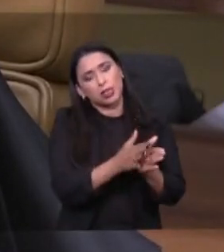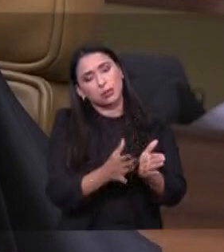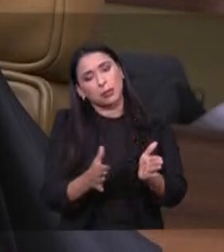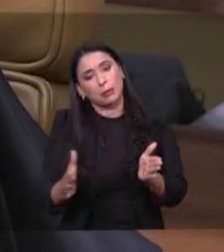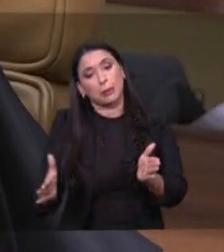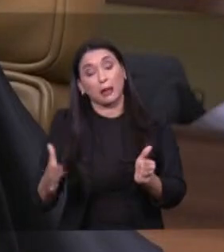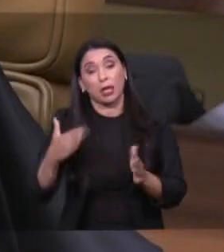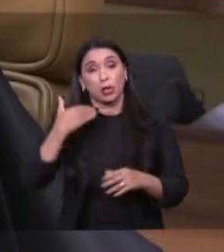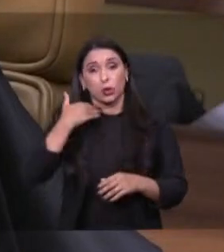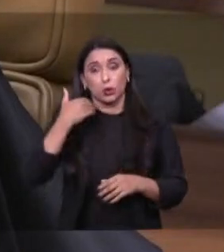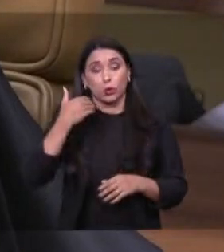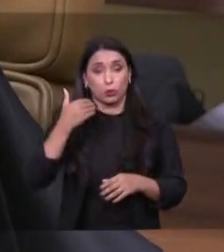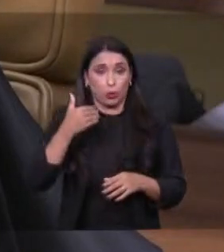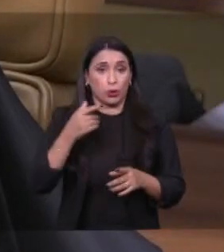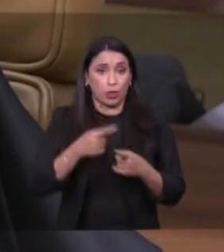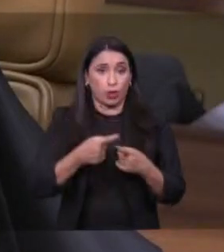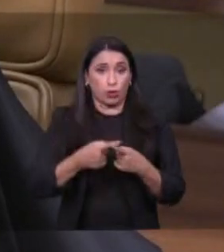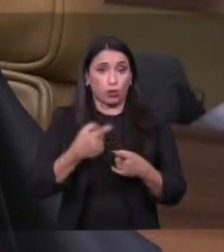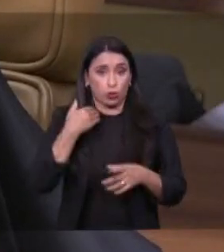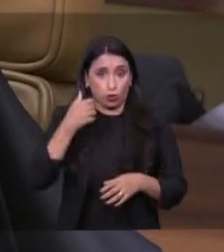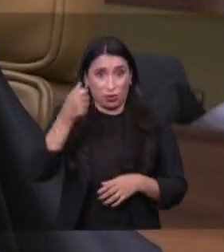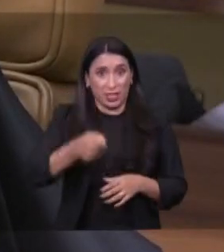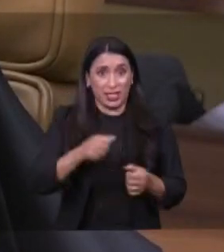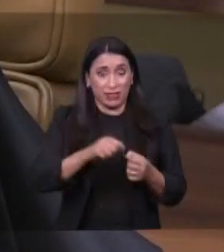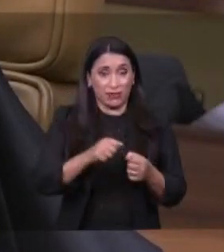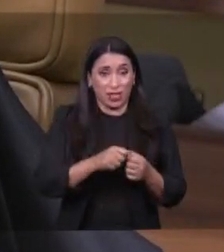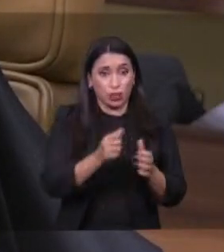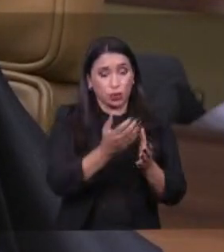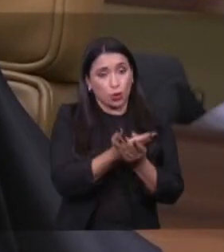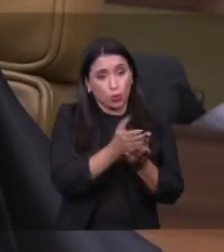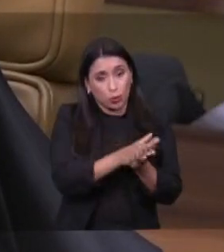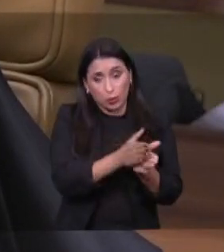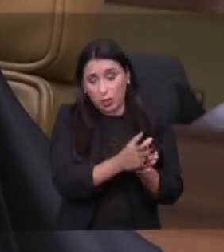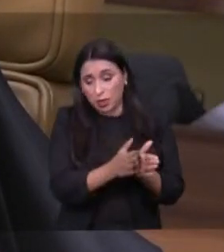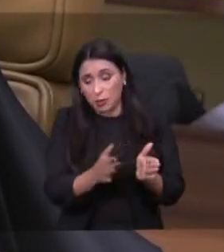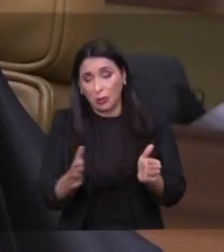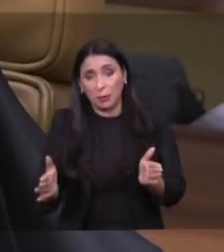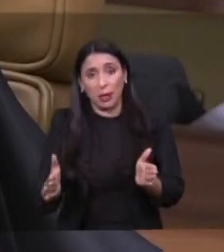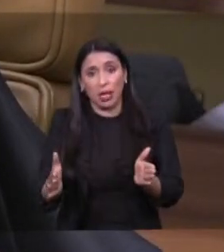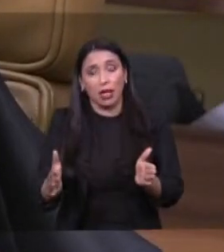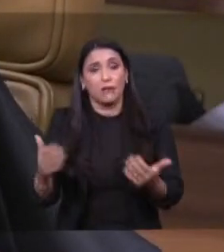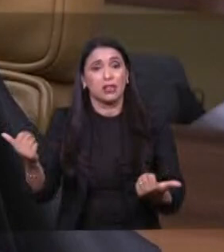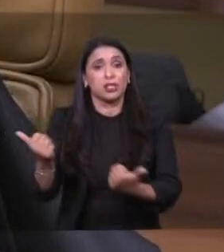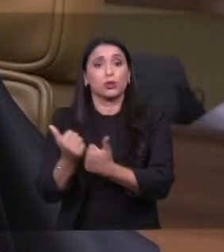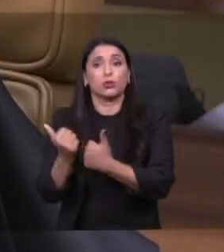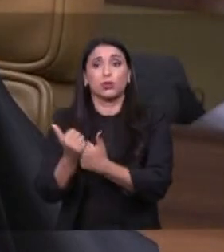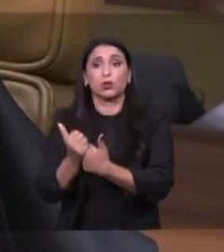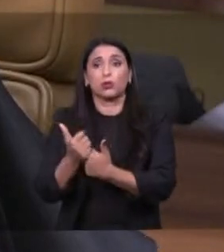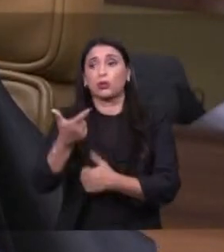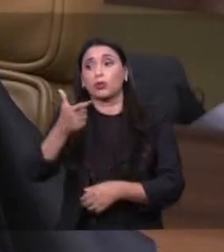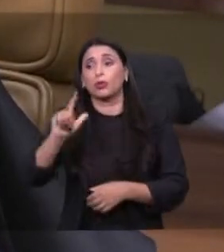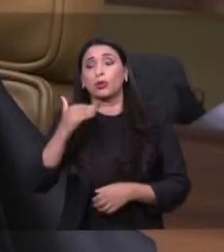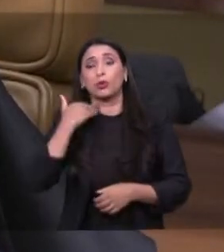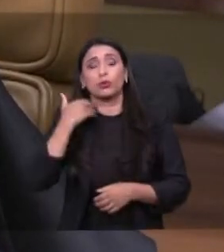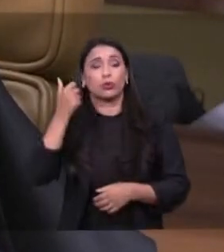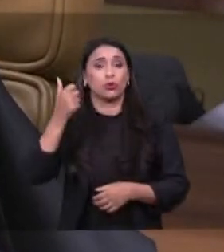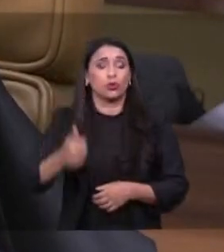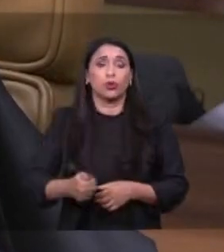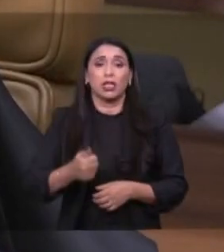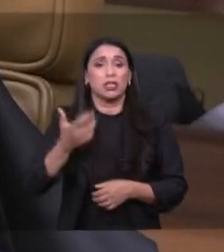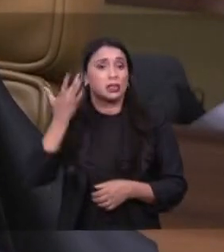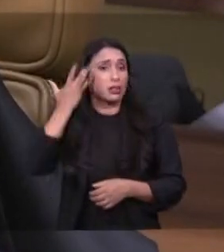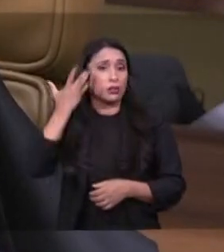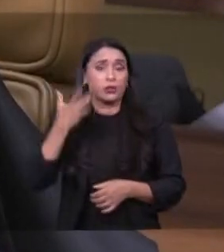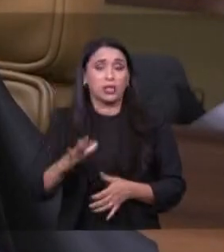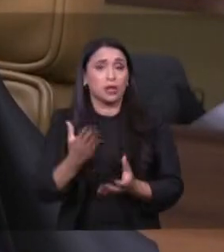que o juiz que fez toda a instrução processual deva ser eventualmente substituído por um outro que nem sequer conhece o caso. O que iria